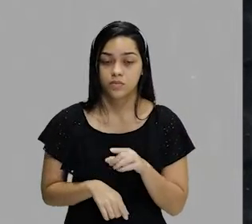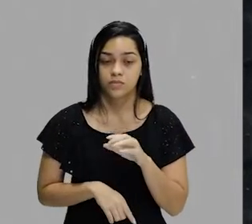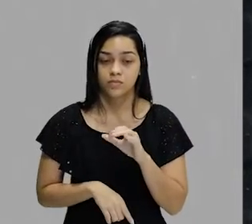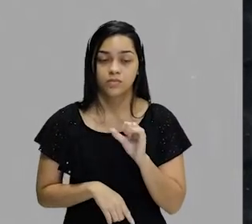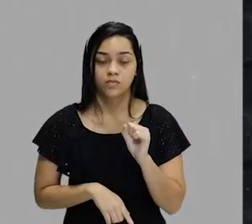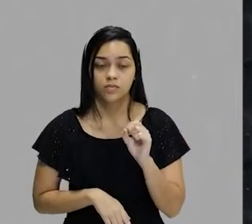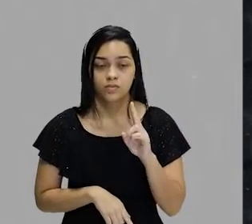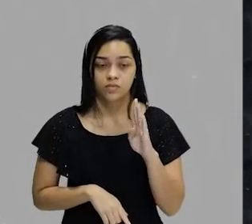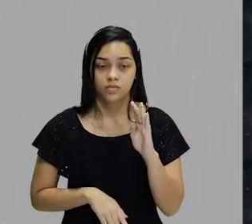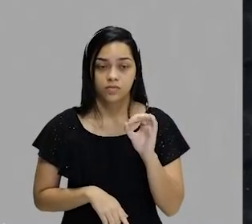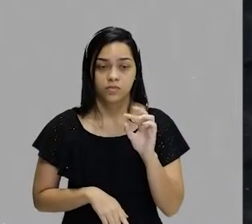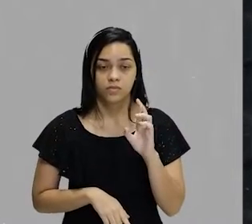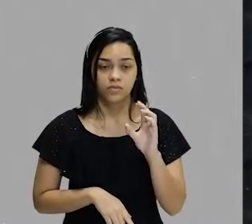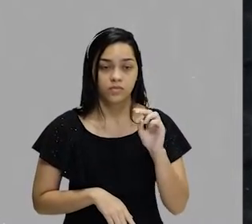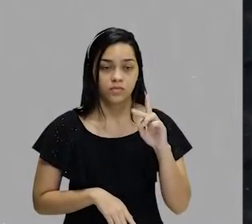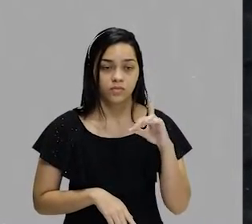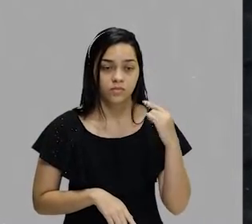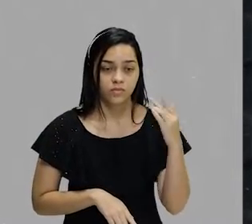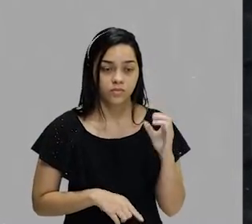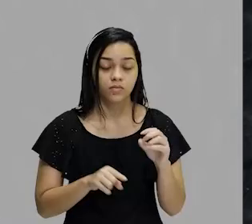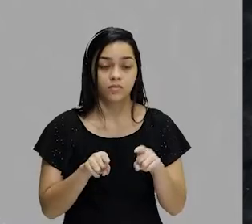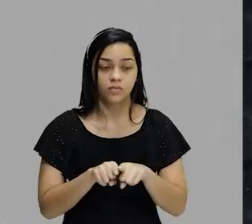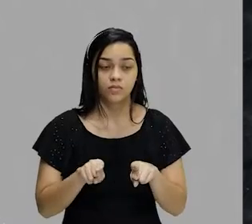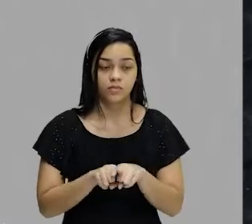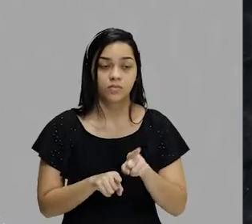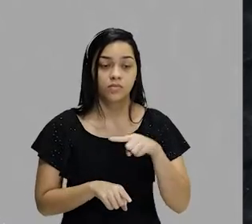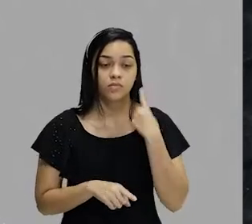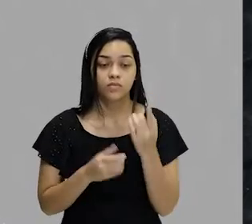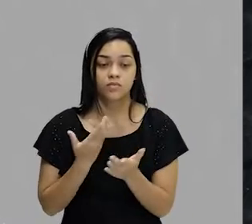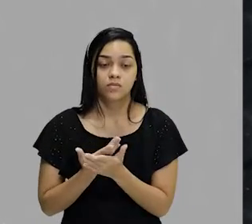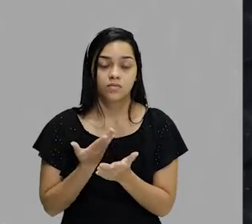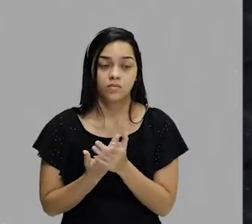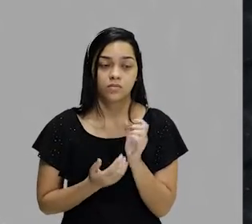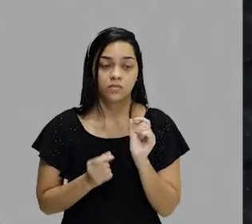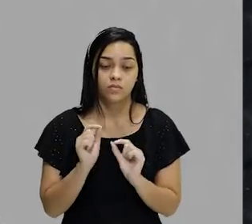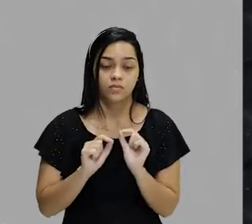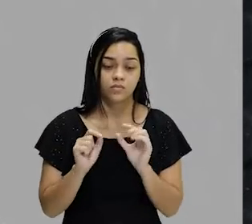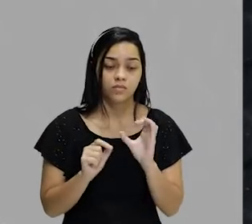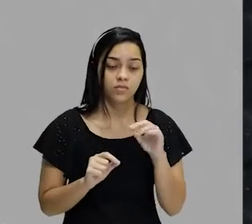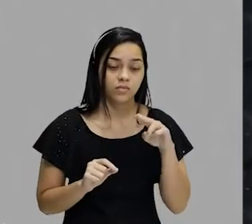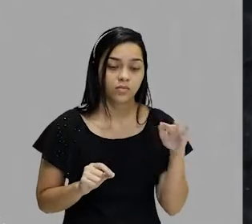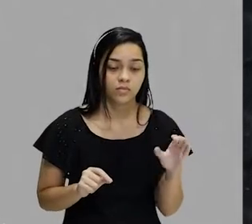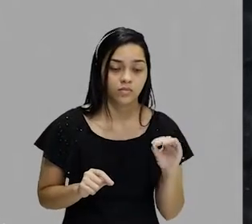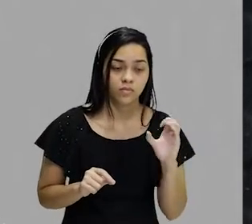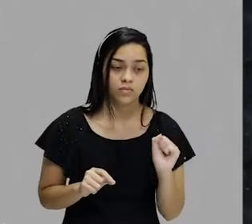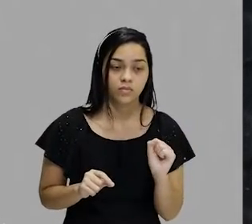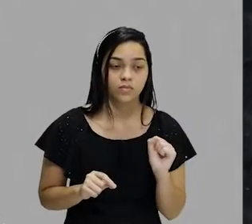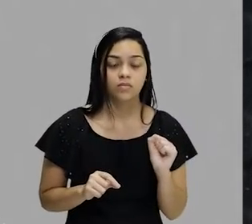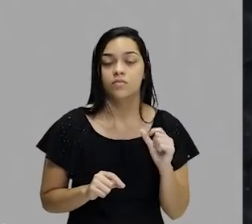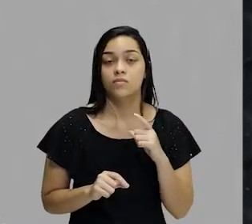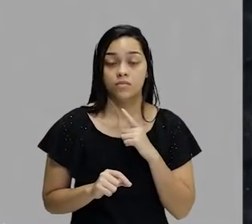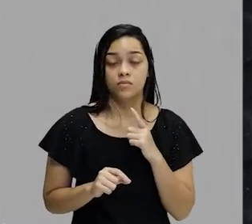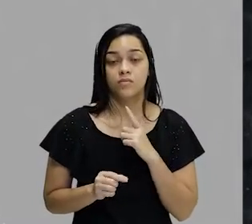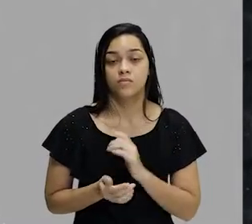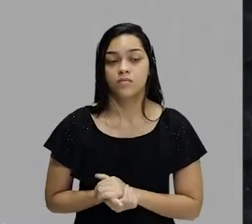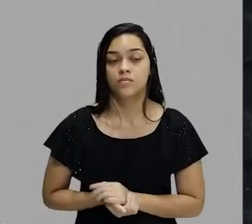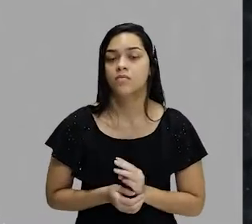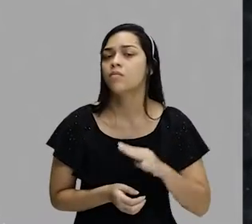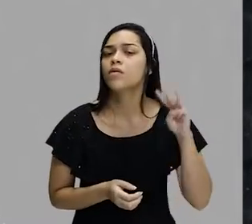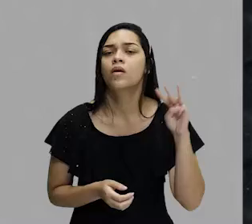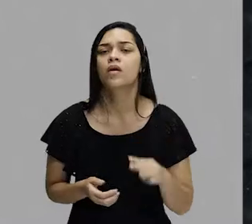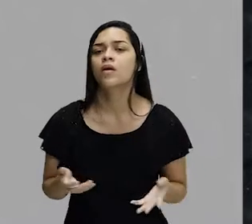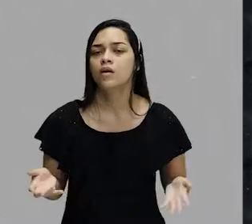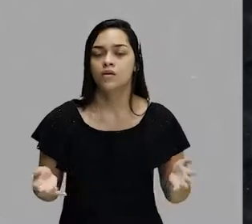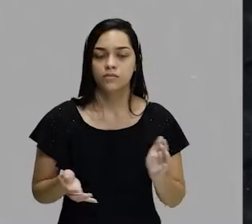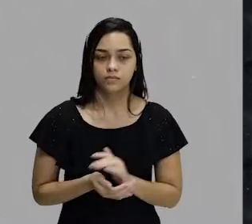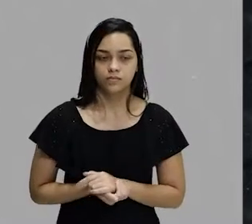subordinação, que é o caso aqui das orações subordinadas, nós estudamos as conjunções subordinativas. Quem são